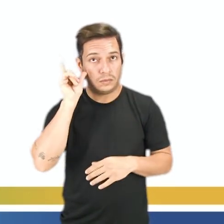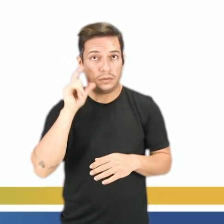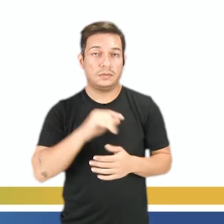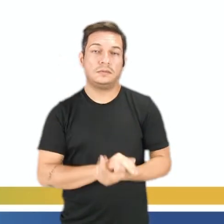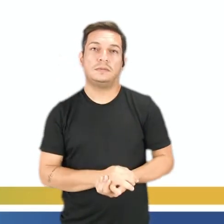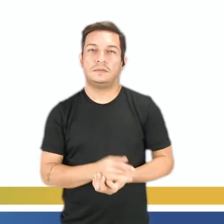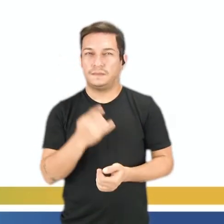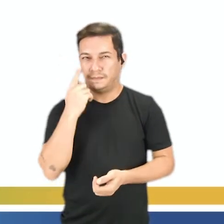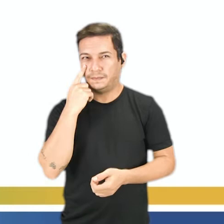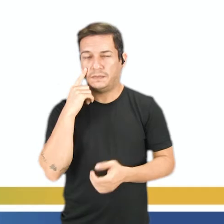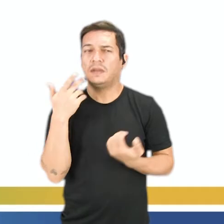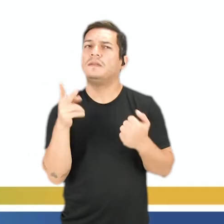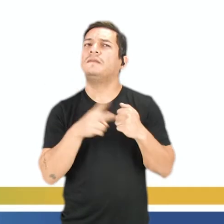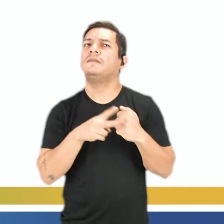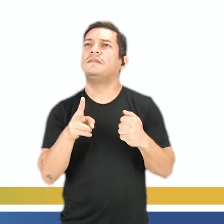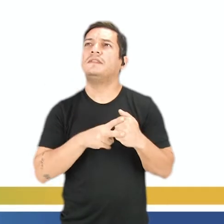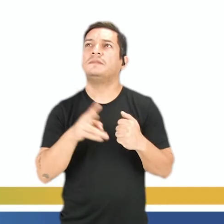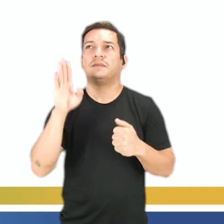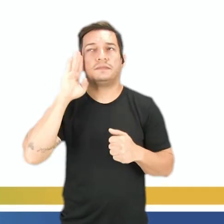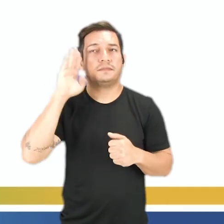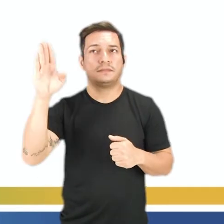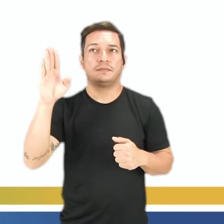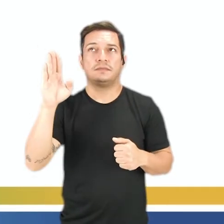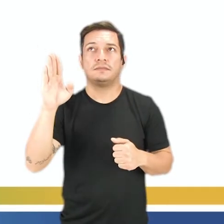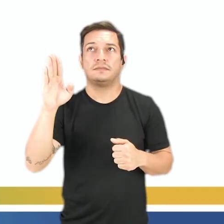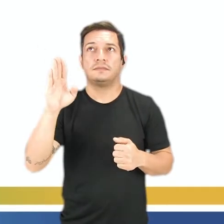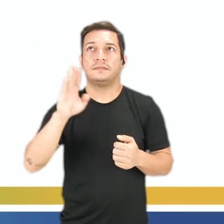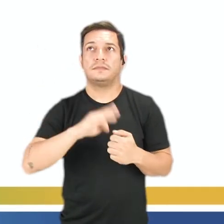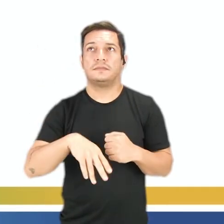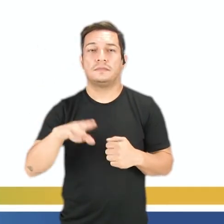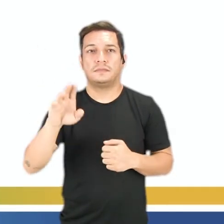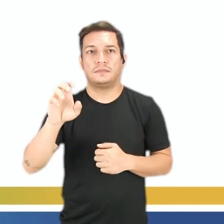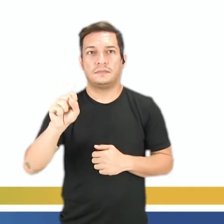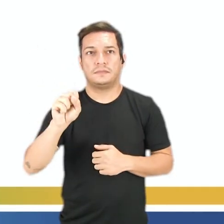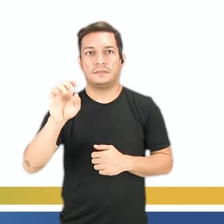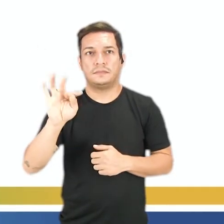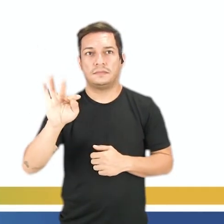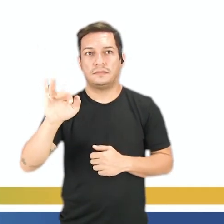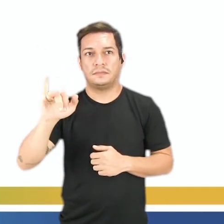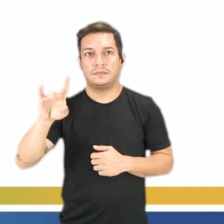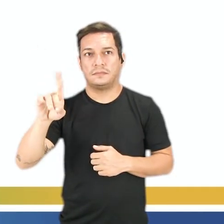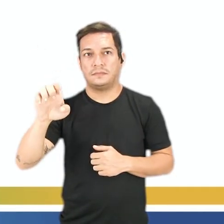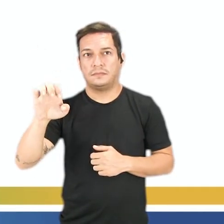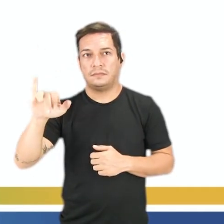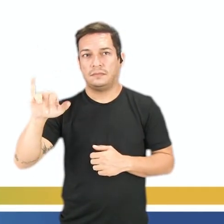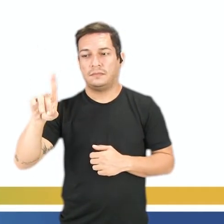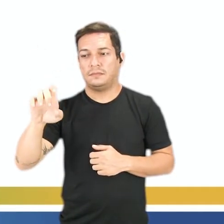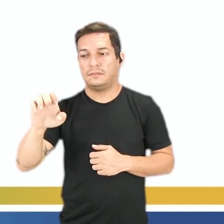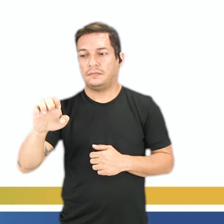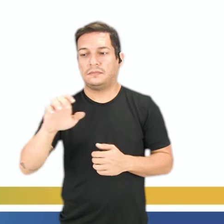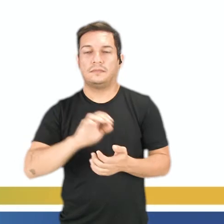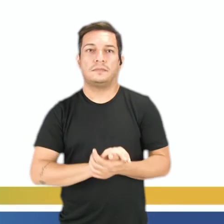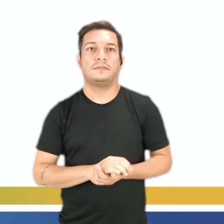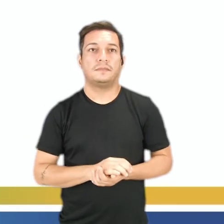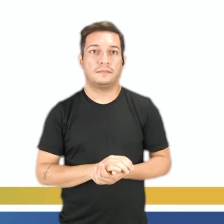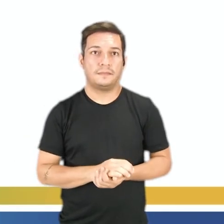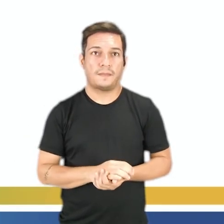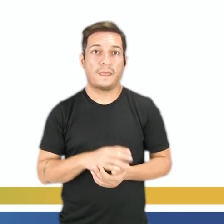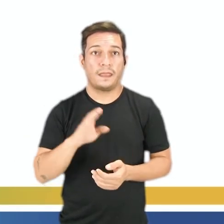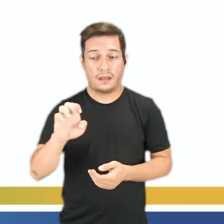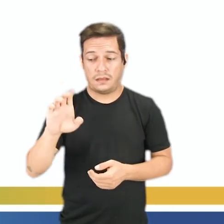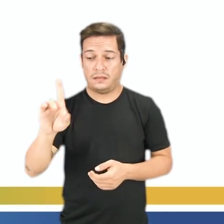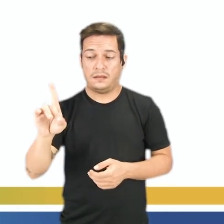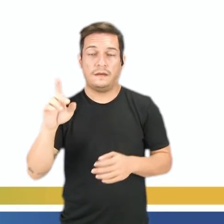casa ontem. Opa! Cadê o verbo principal aí? Study, que está com